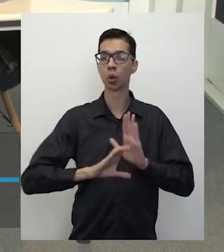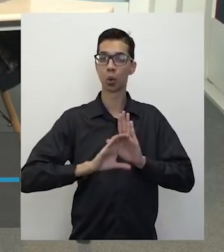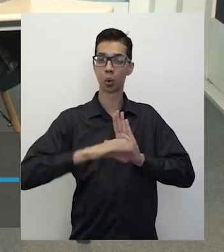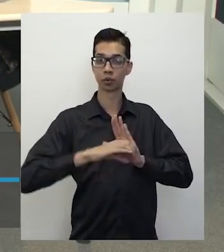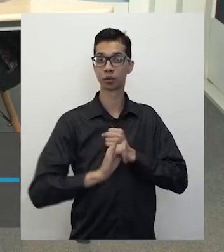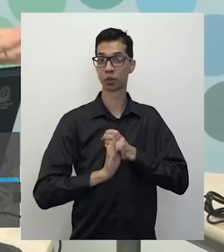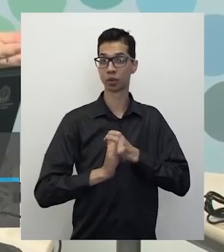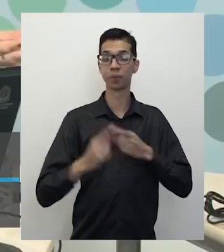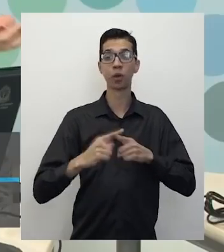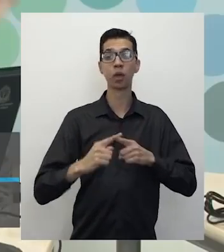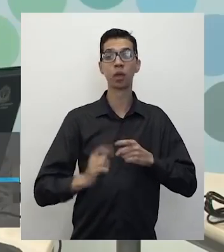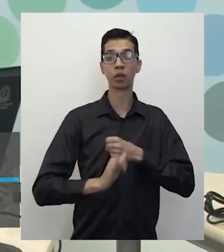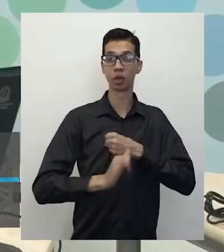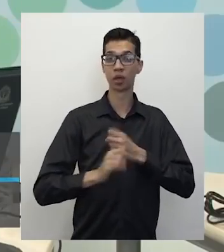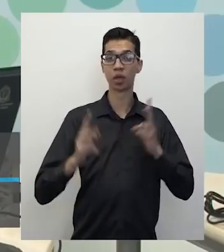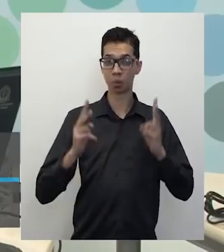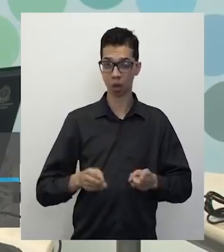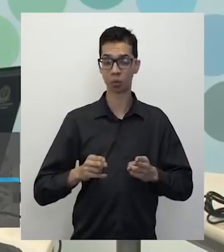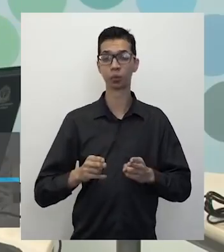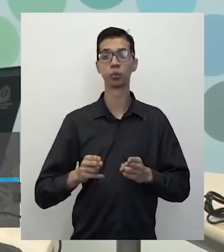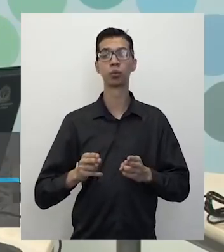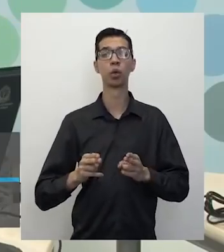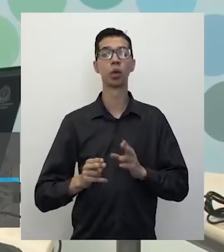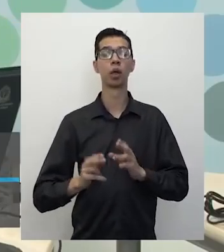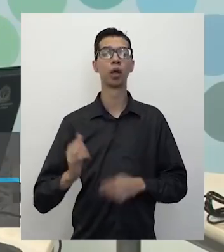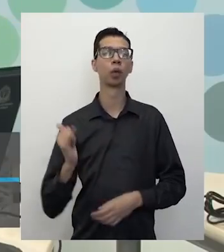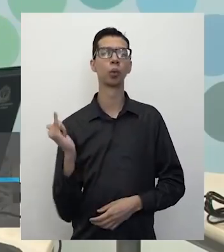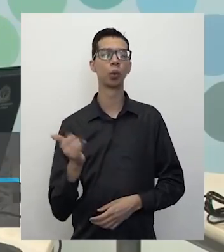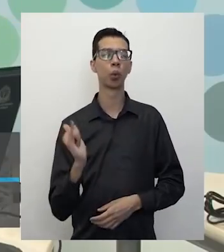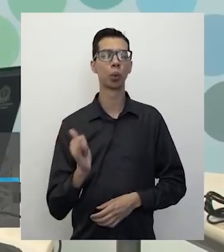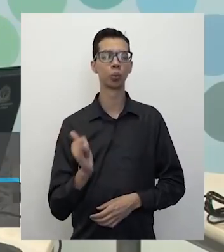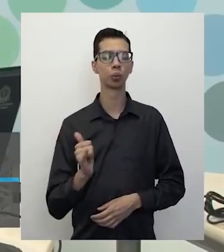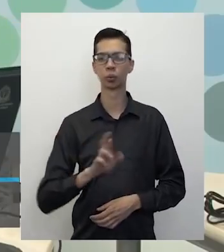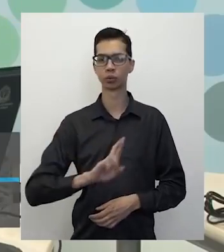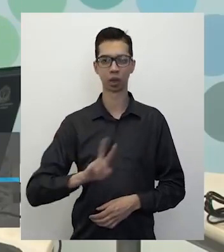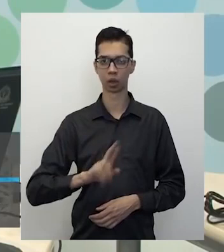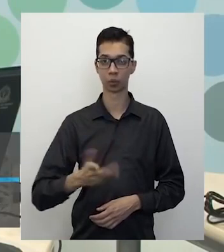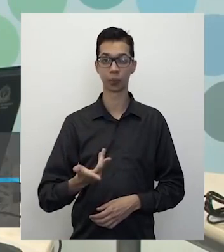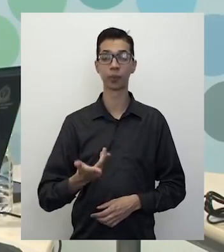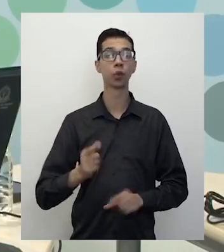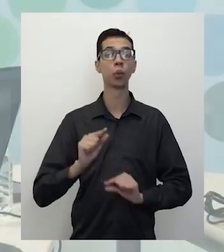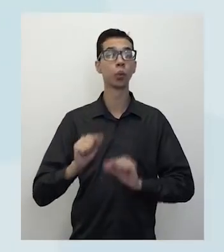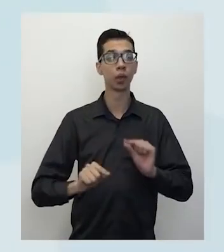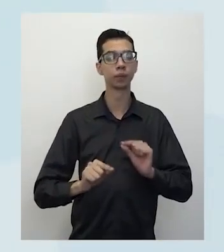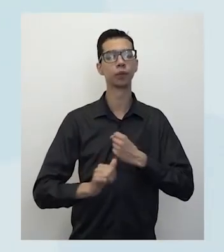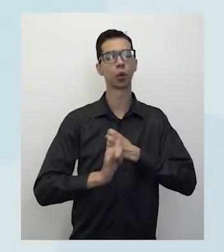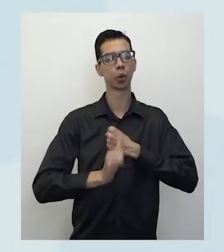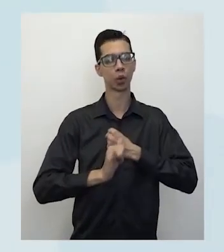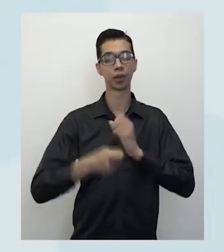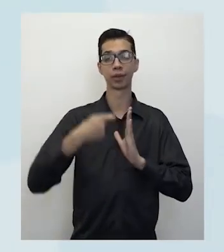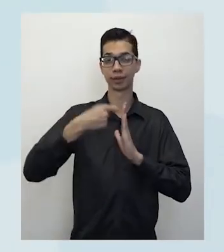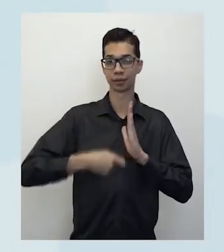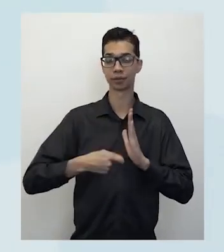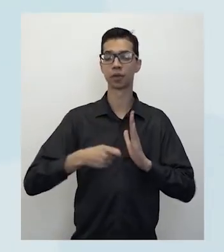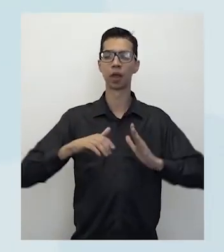igual conto? Não. Ela é bem diferente, ela tem características próprias, né? Então, a crônica, ela é um tipo textual normalmente